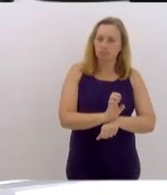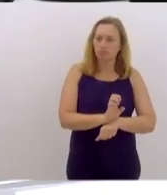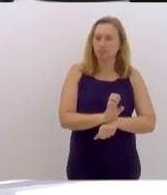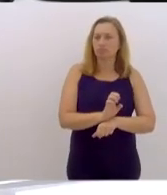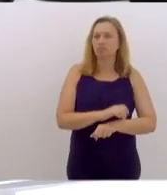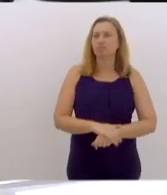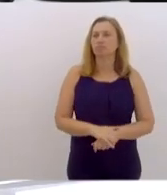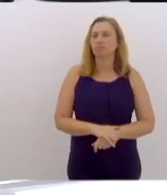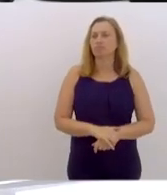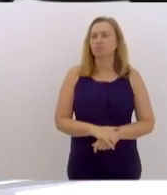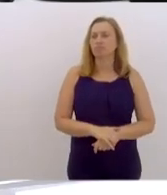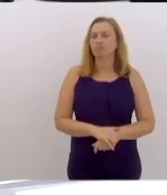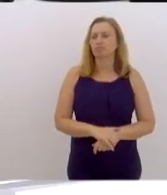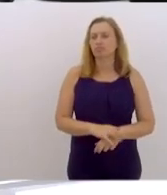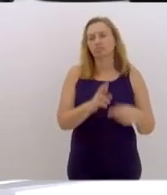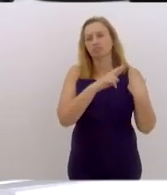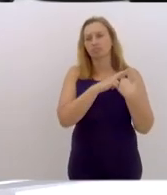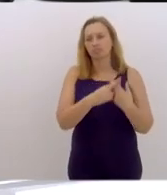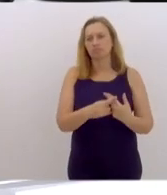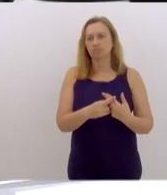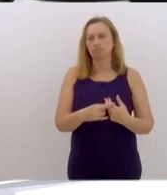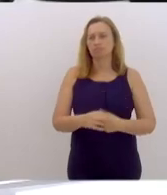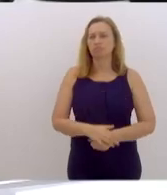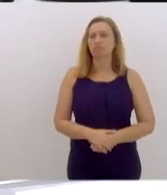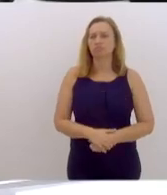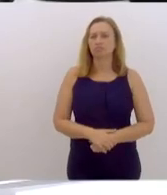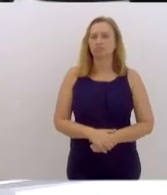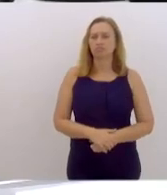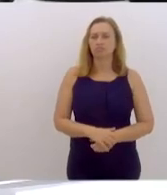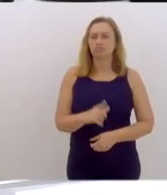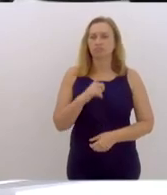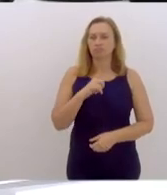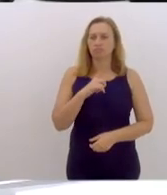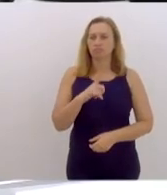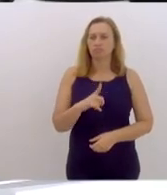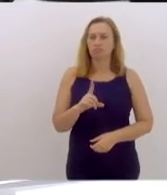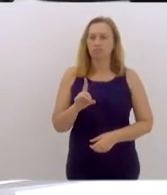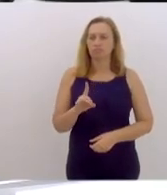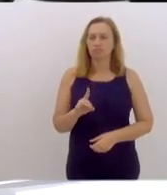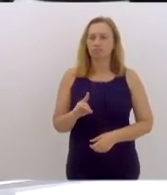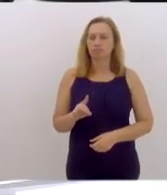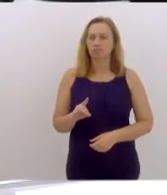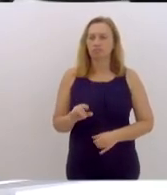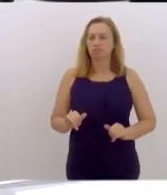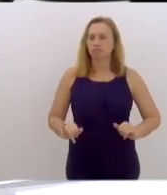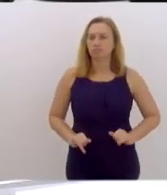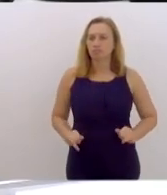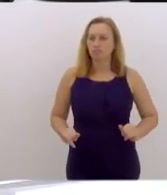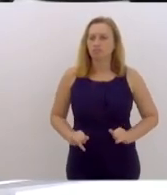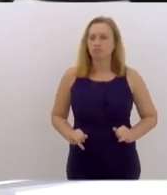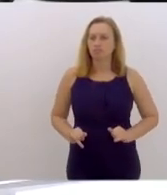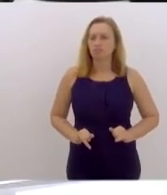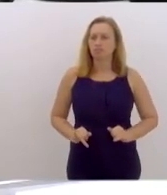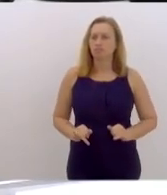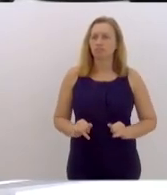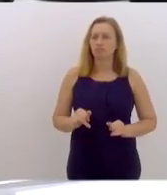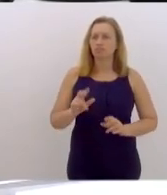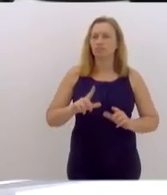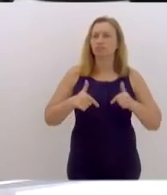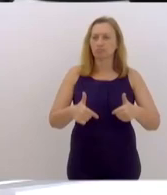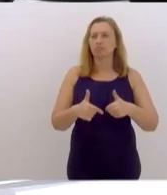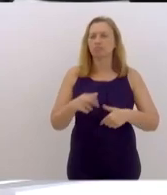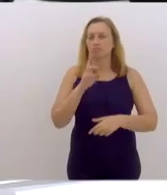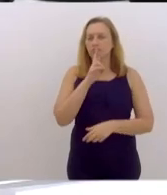é é responsabilidade responsabilizados só sofrendo no Bolsa que eles serão antes na resposta